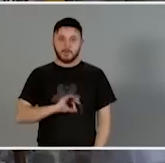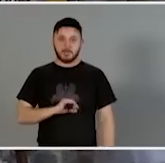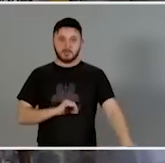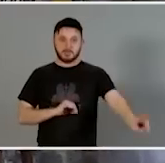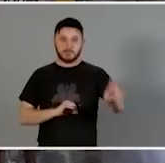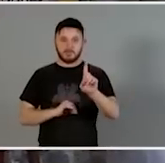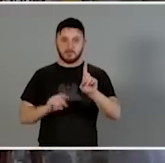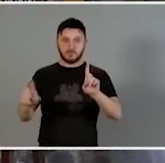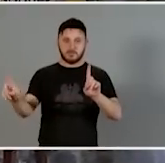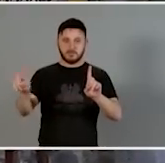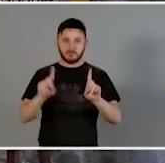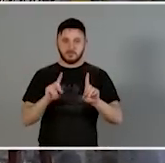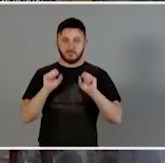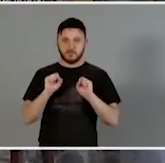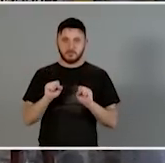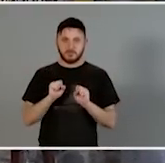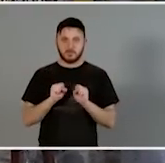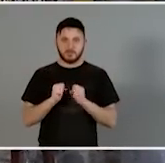Vamos me ajudar?